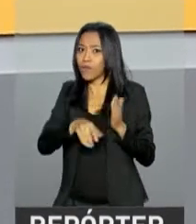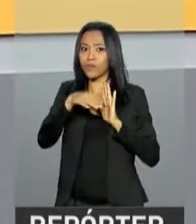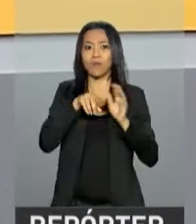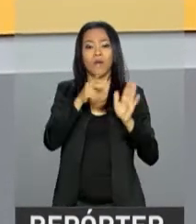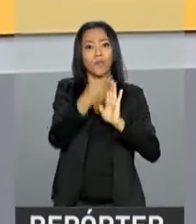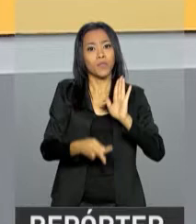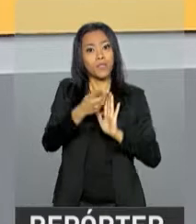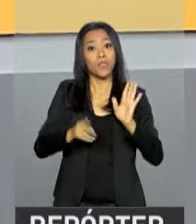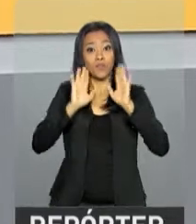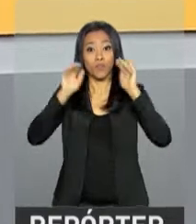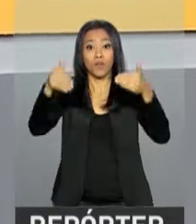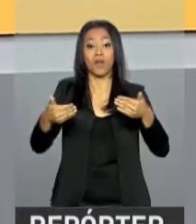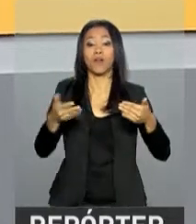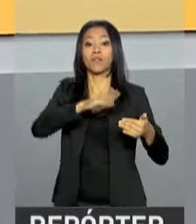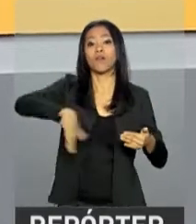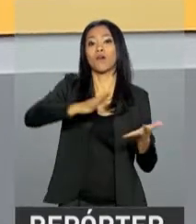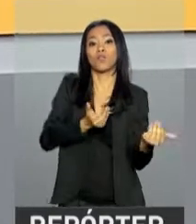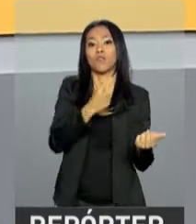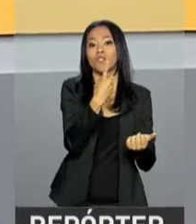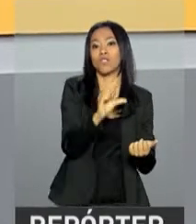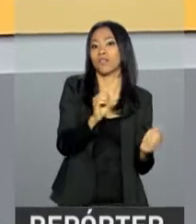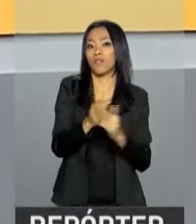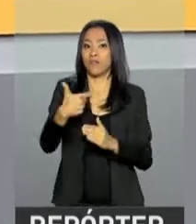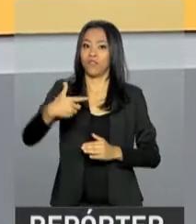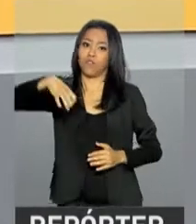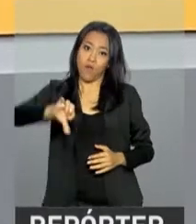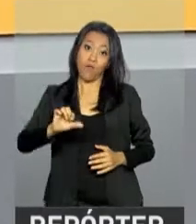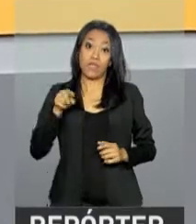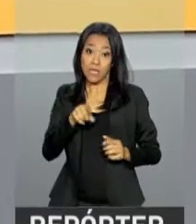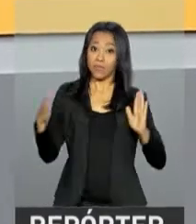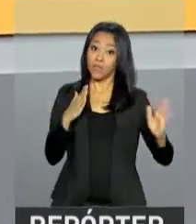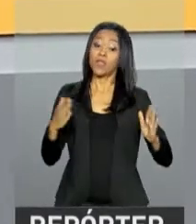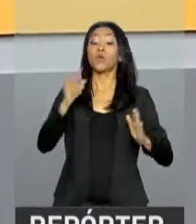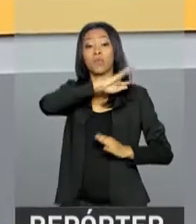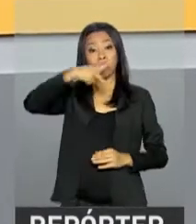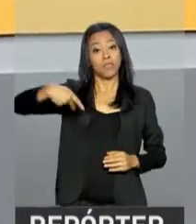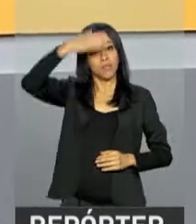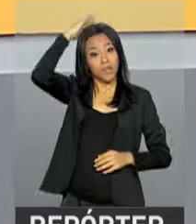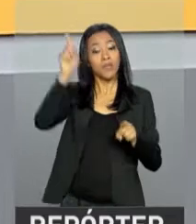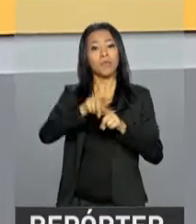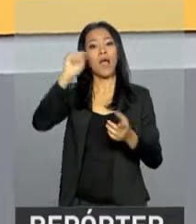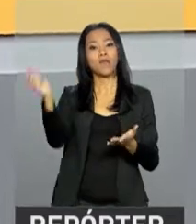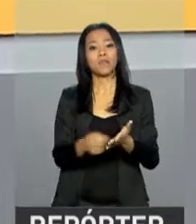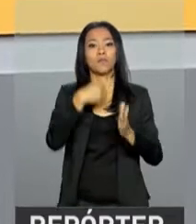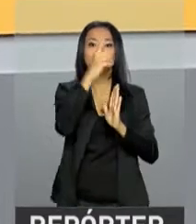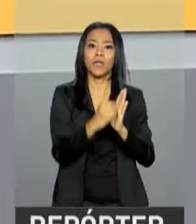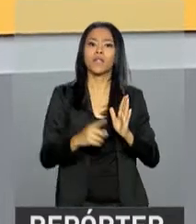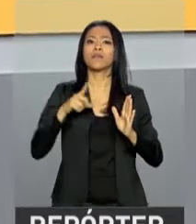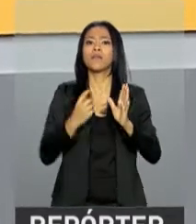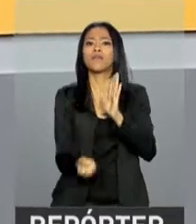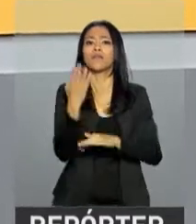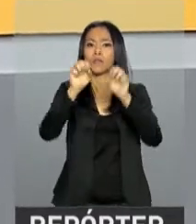a 29 anos durante o lançamento do brasil uma jovem o presidente michel temer também assinou o decreto que cria o sistema nacional de juventude